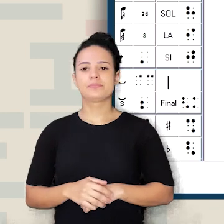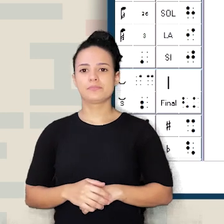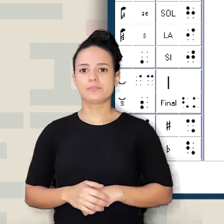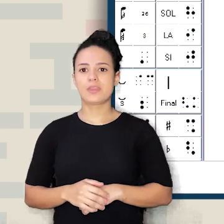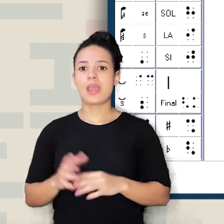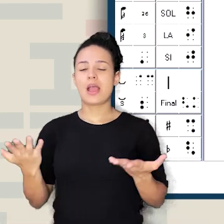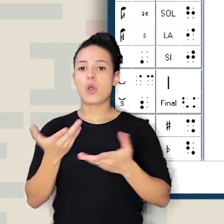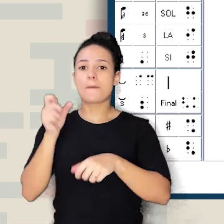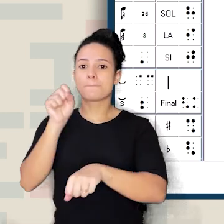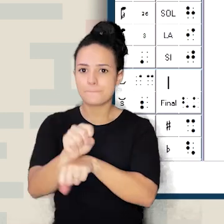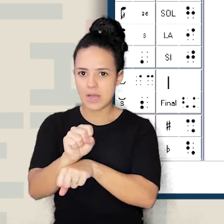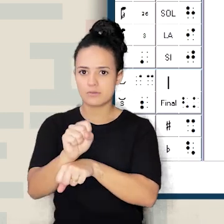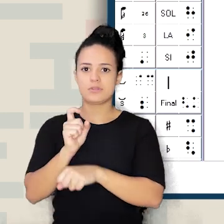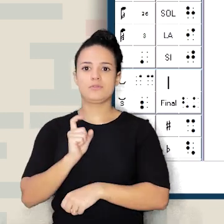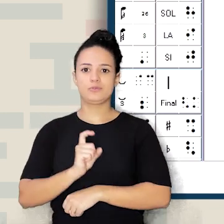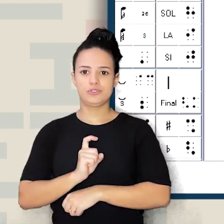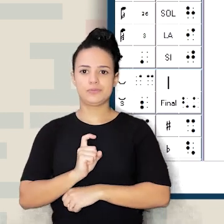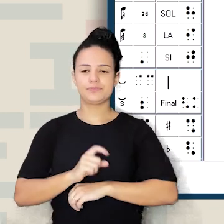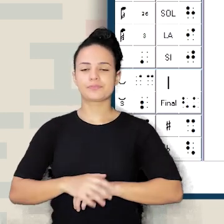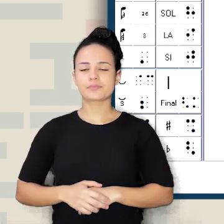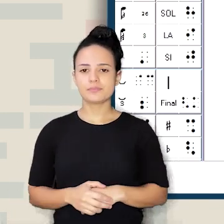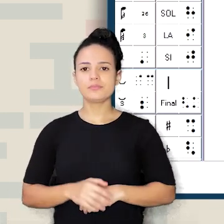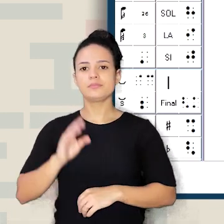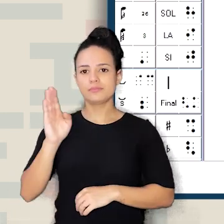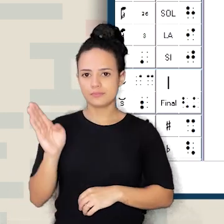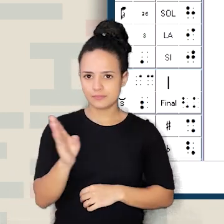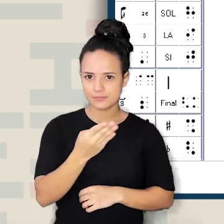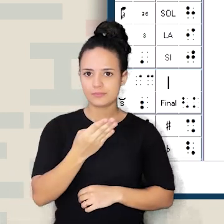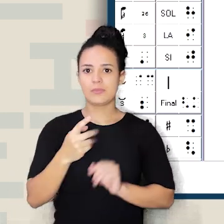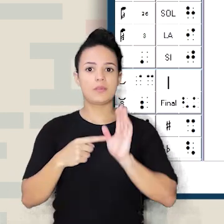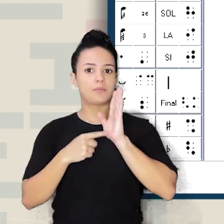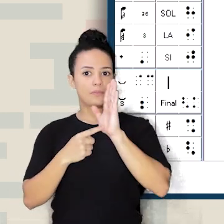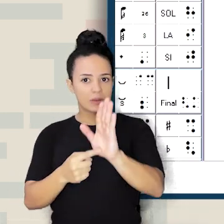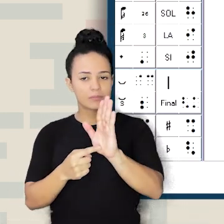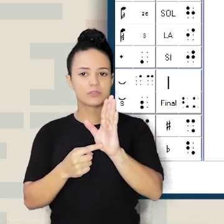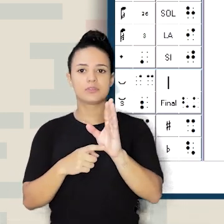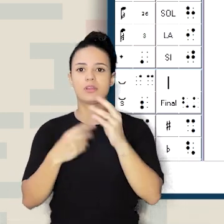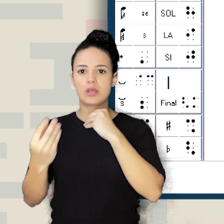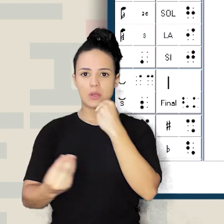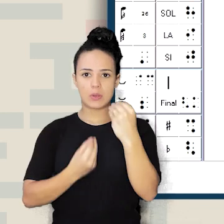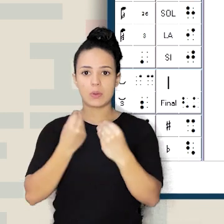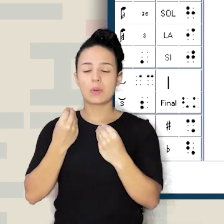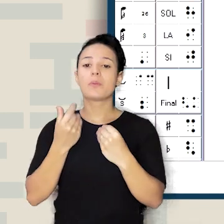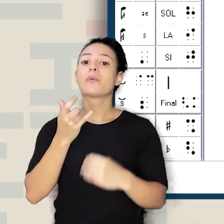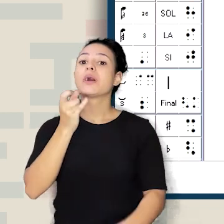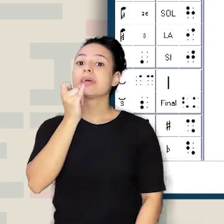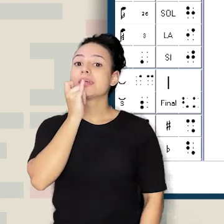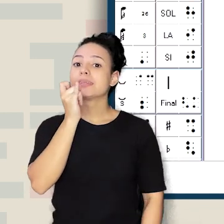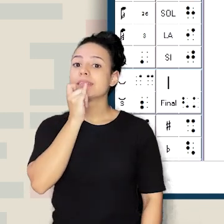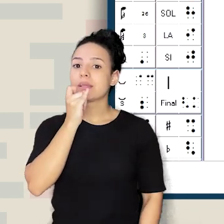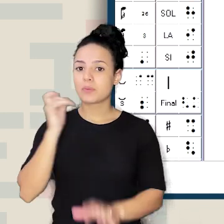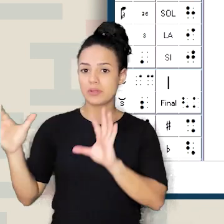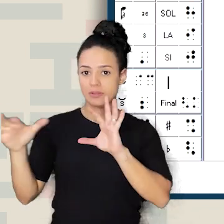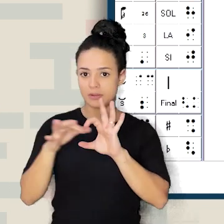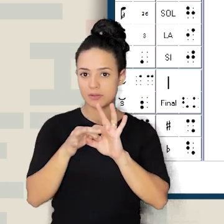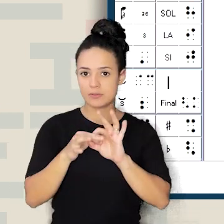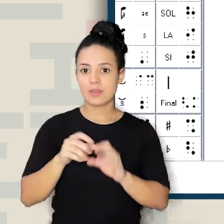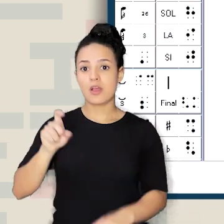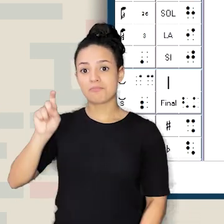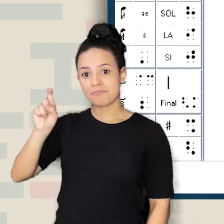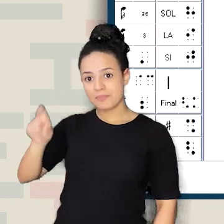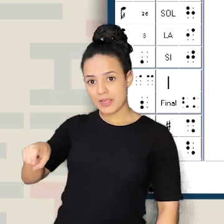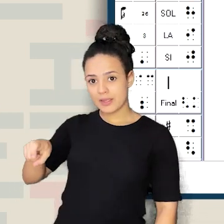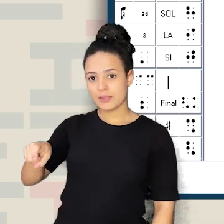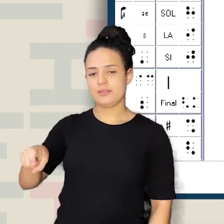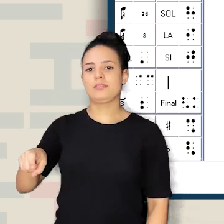3. Tá? E pausa da colcheia. Pausa da colcheia. Espaço. Vamos dar espaço para mostrar para